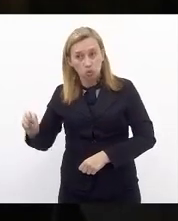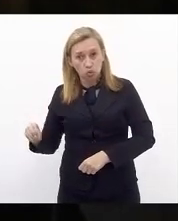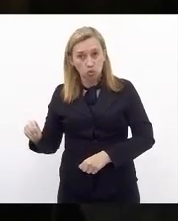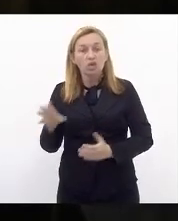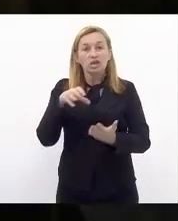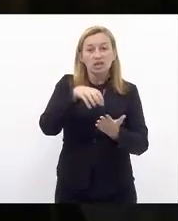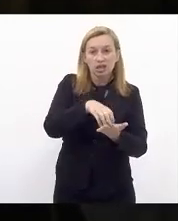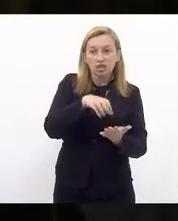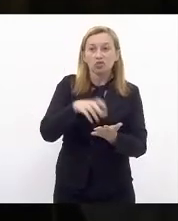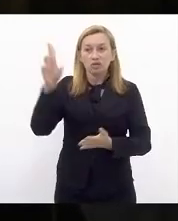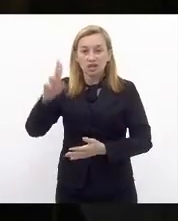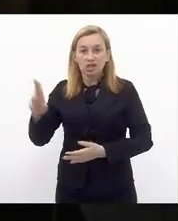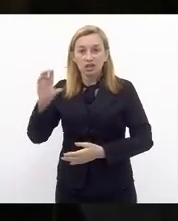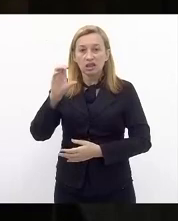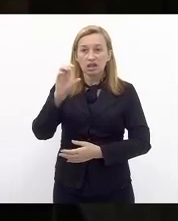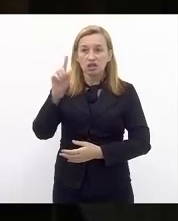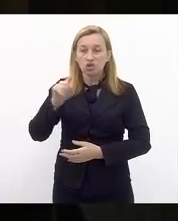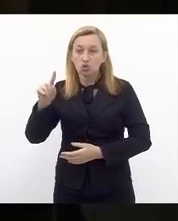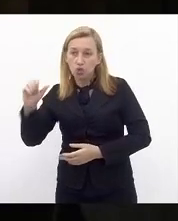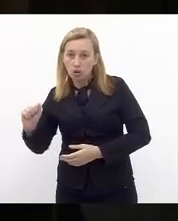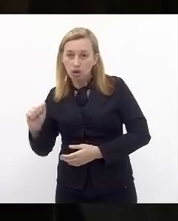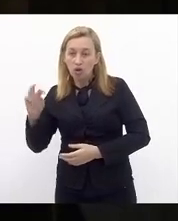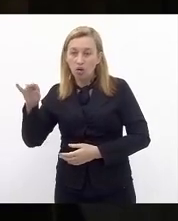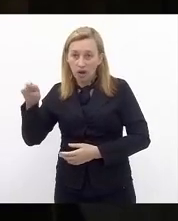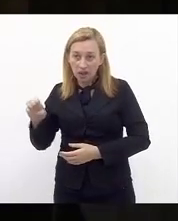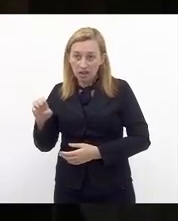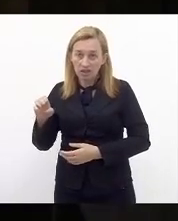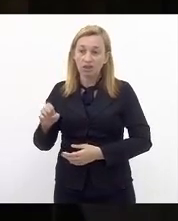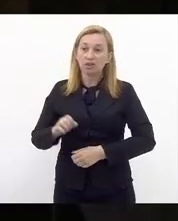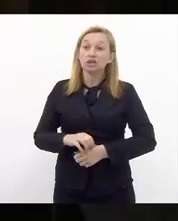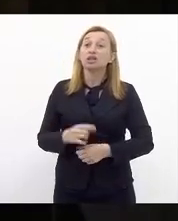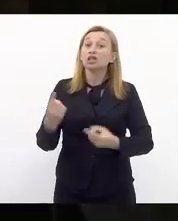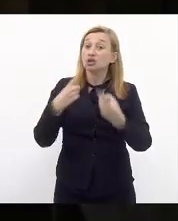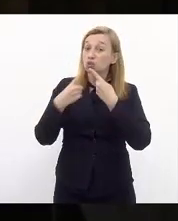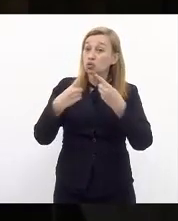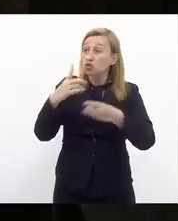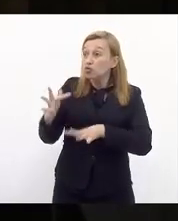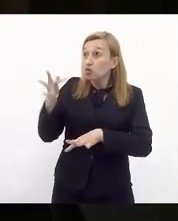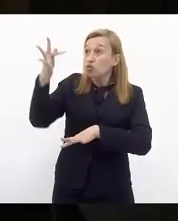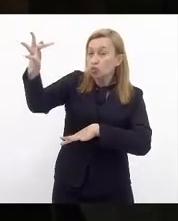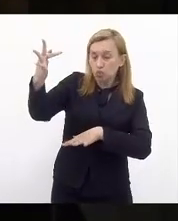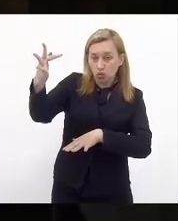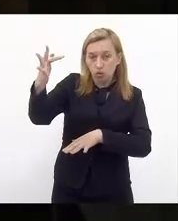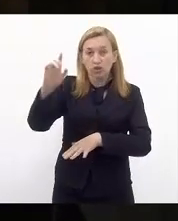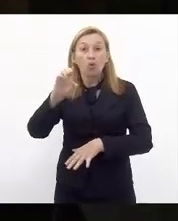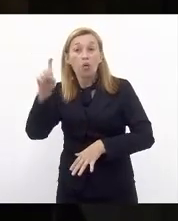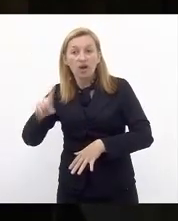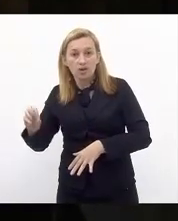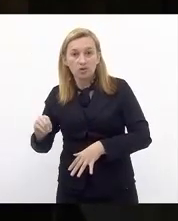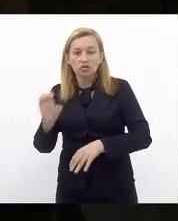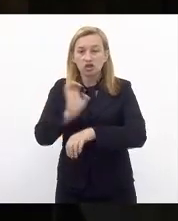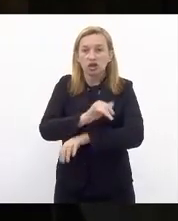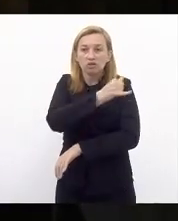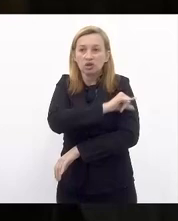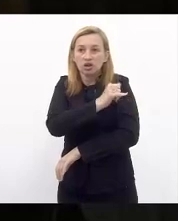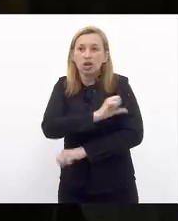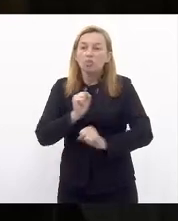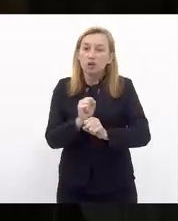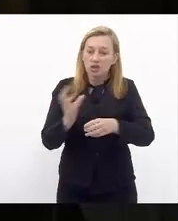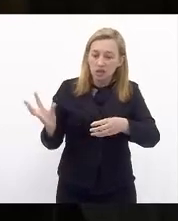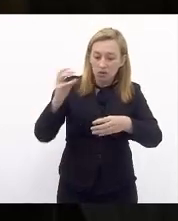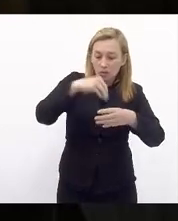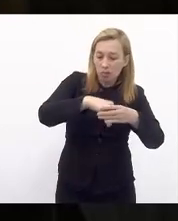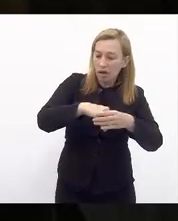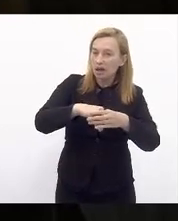nosso Centro Universitário na zona oeste ainda não é uma universidade a gente fazer batendo no futuro da uezo no estado do Rio de Janeiro ela pode ser